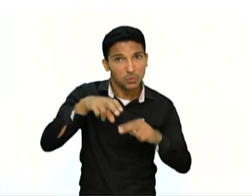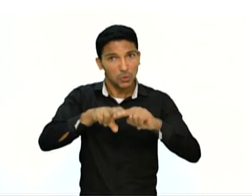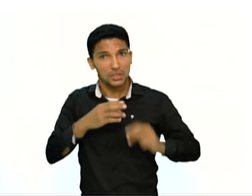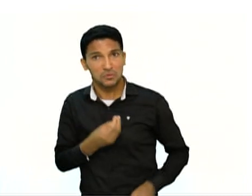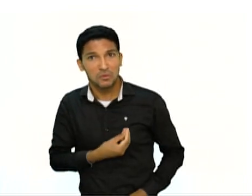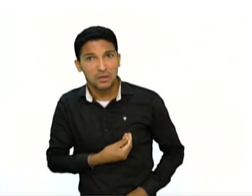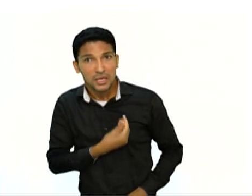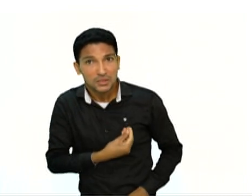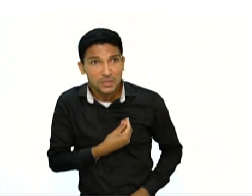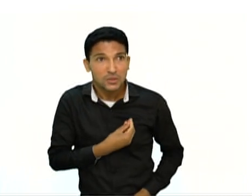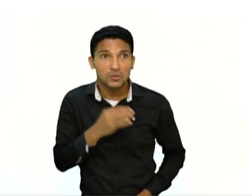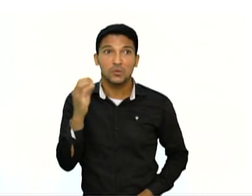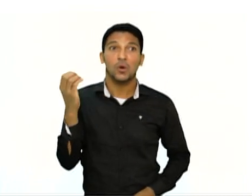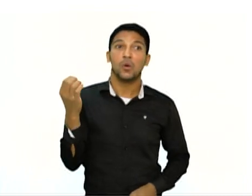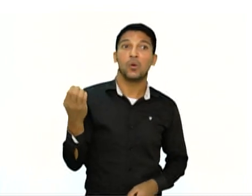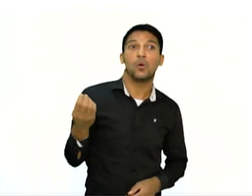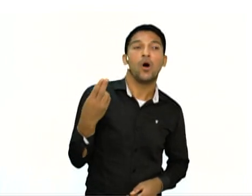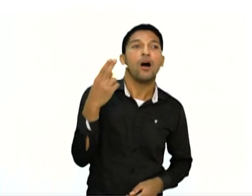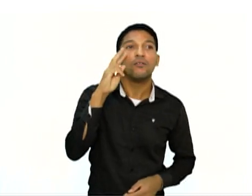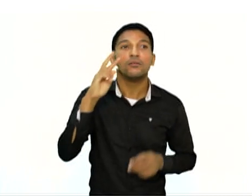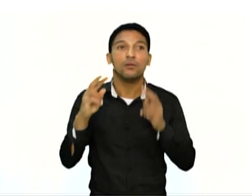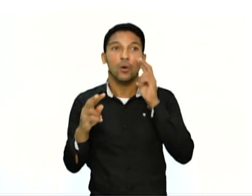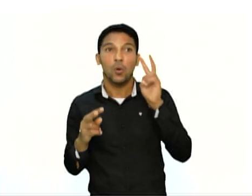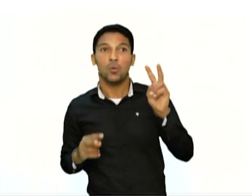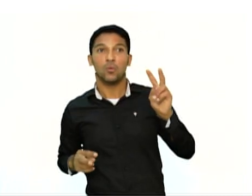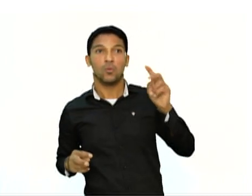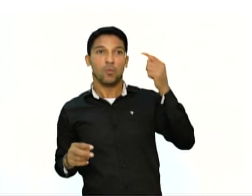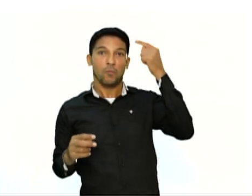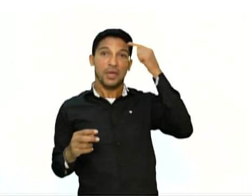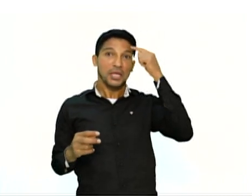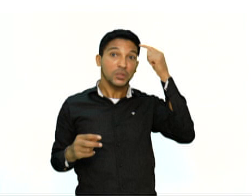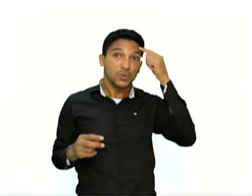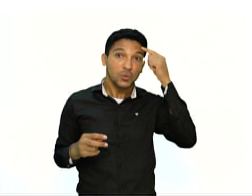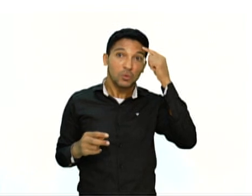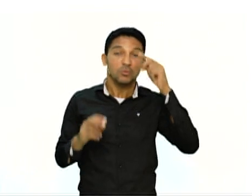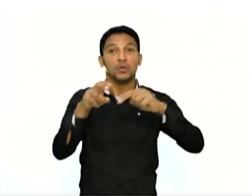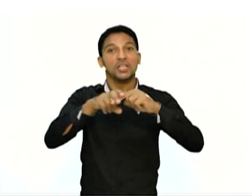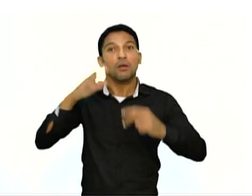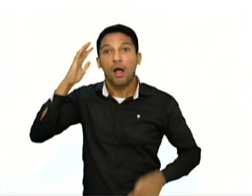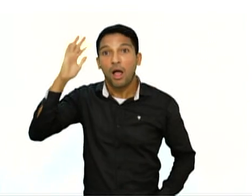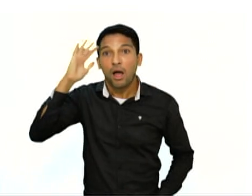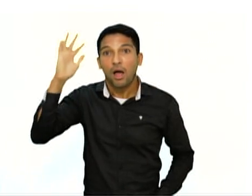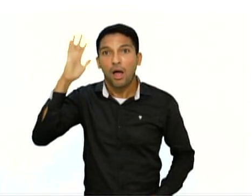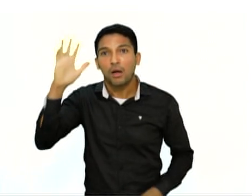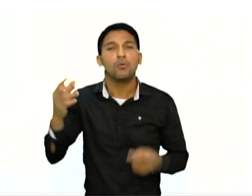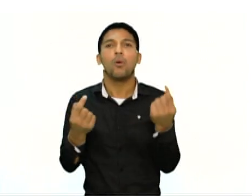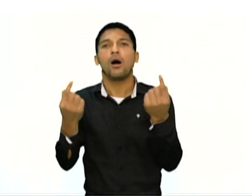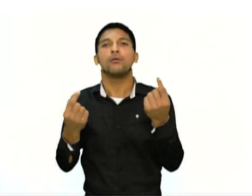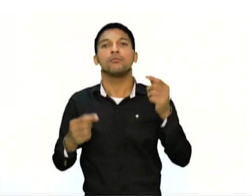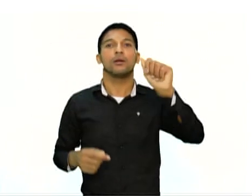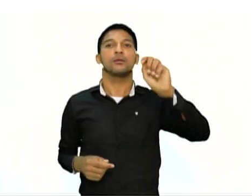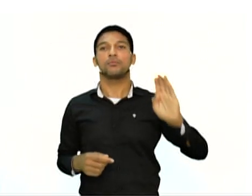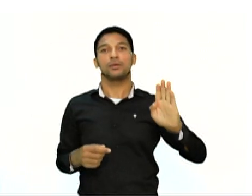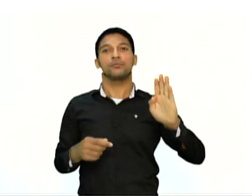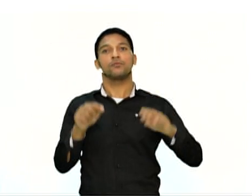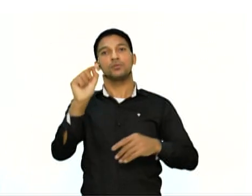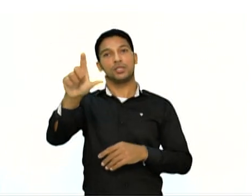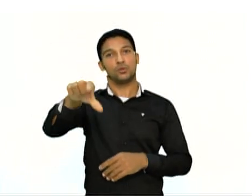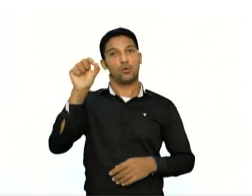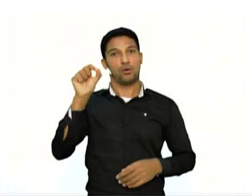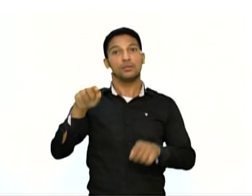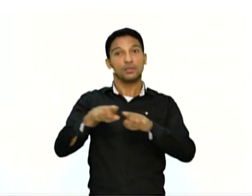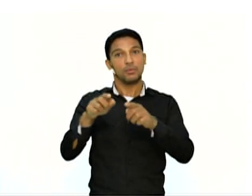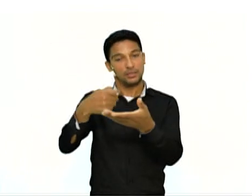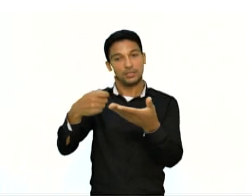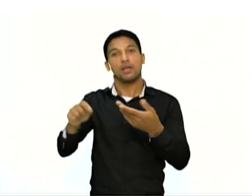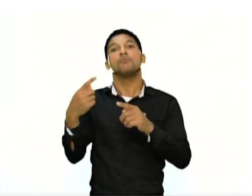alguns minutinhos para refletir sobre essa questão, marque a resposta que você acha mais correta, diga porquê, escreva aí o porquê, que